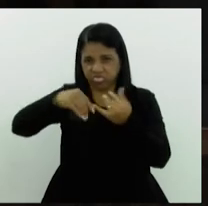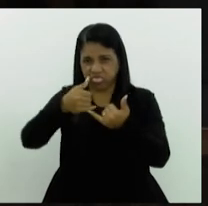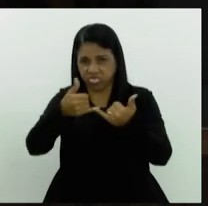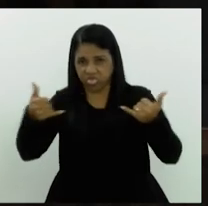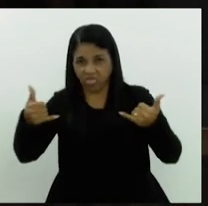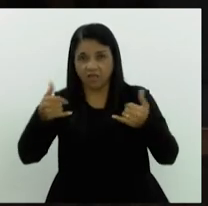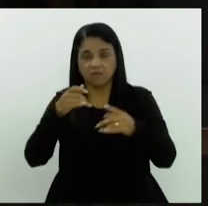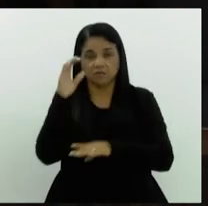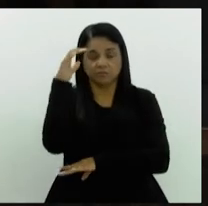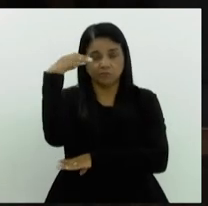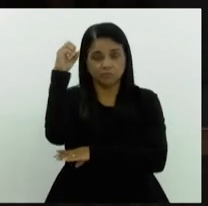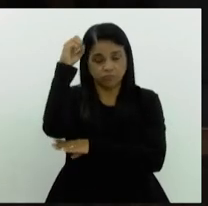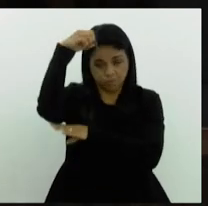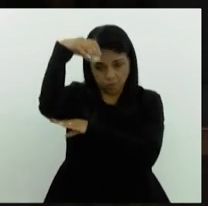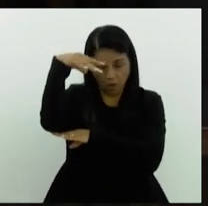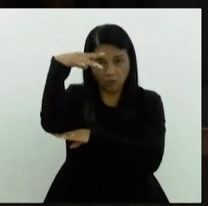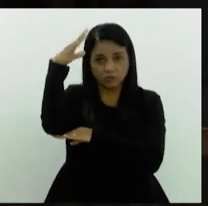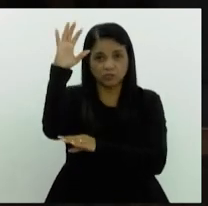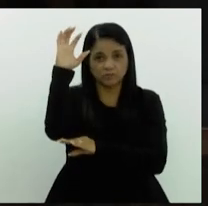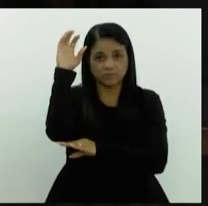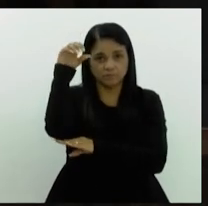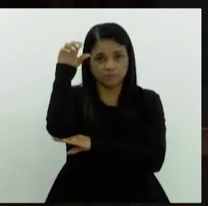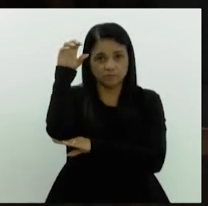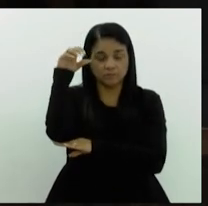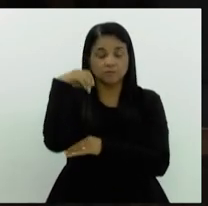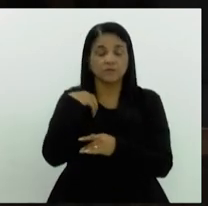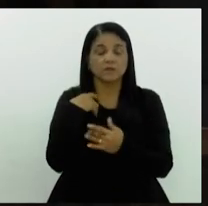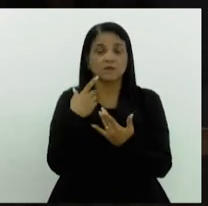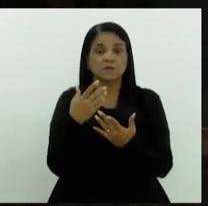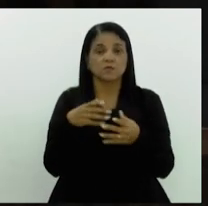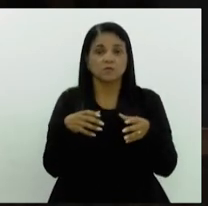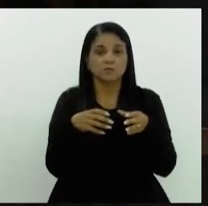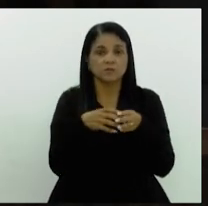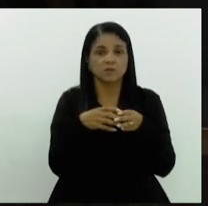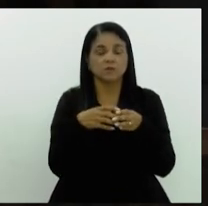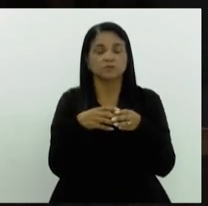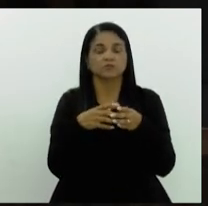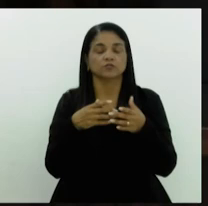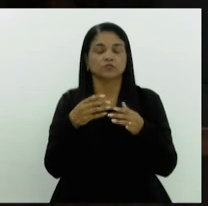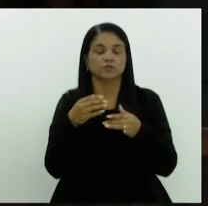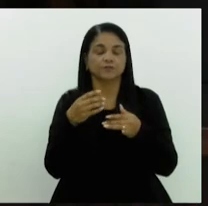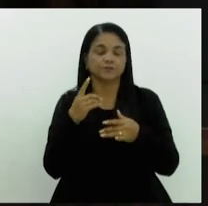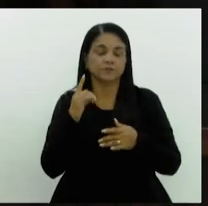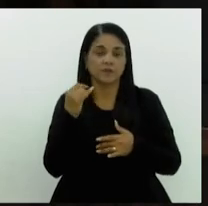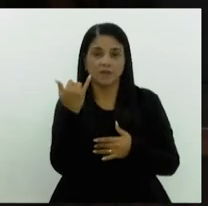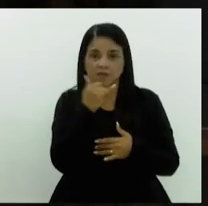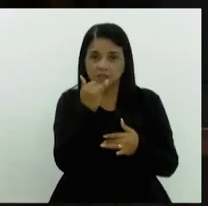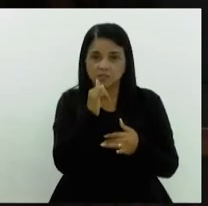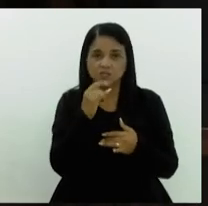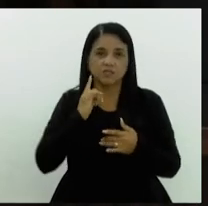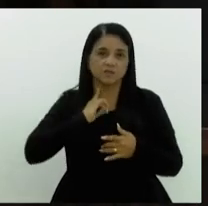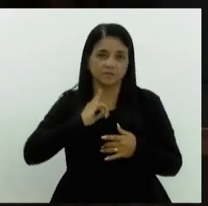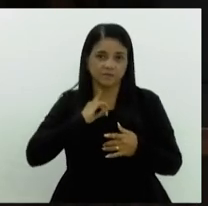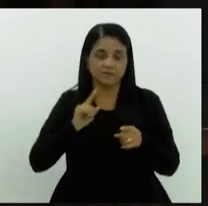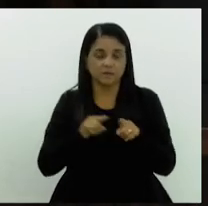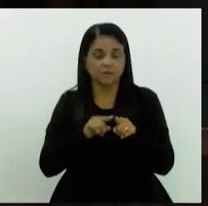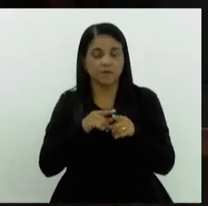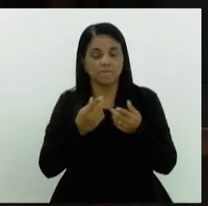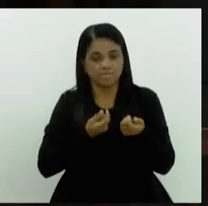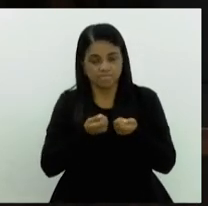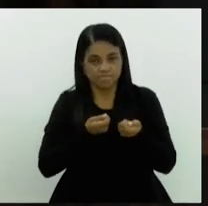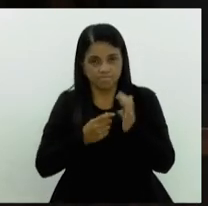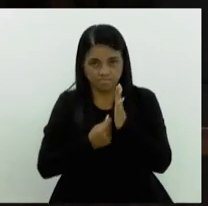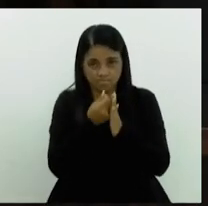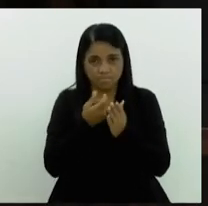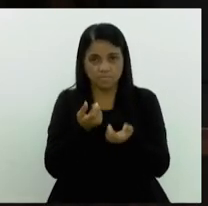das comissões de construção e justiça de minas e energia de economia indústria e comércio de orçamento finanças fiscalização financeira